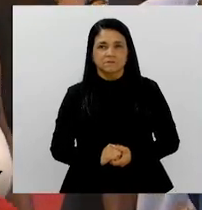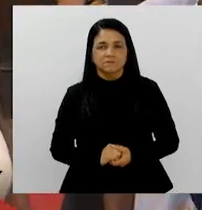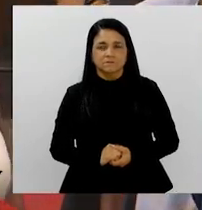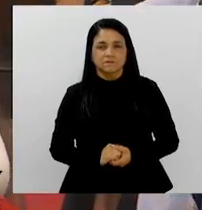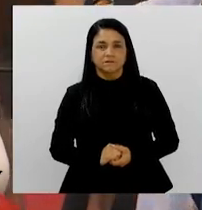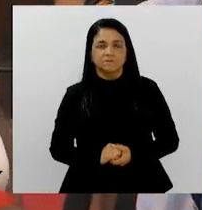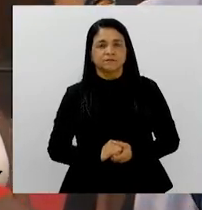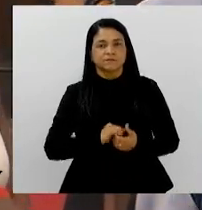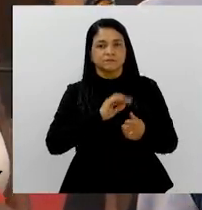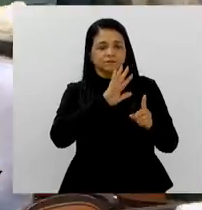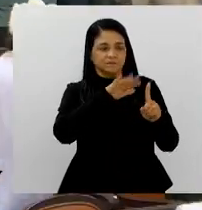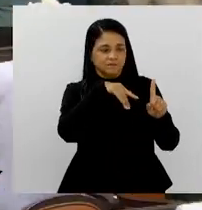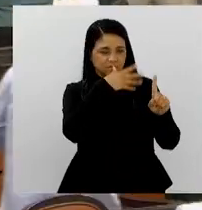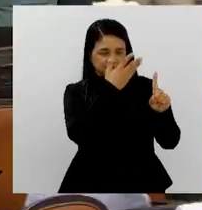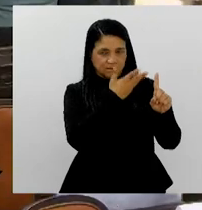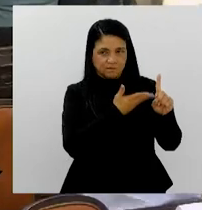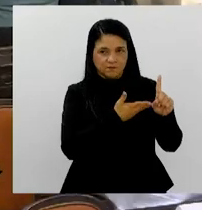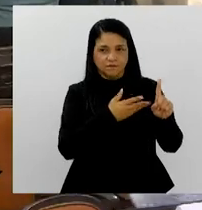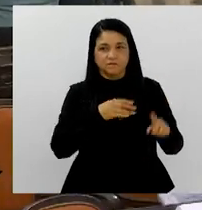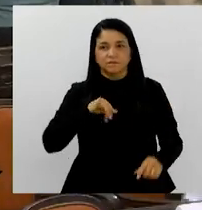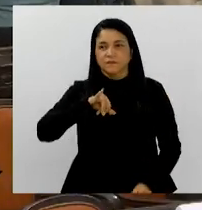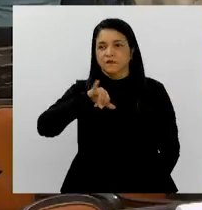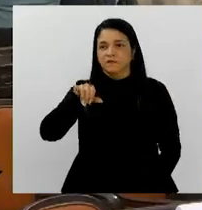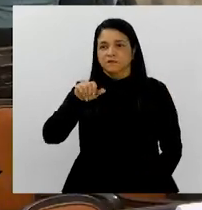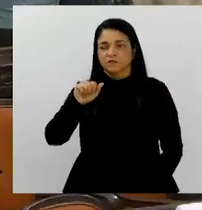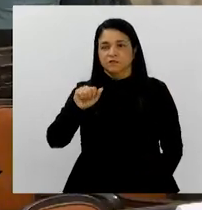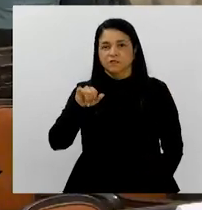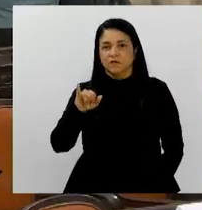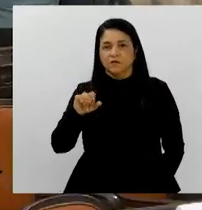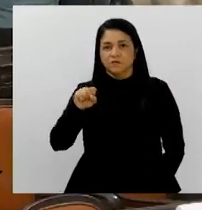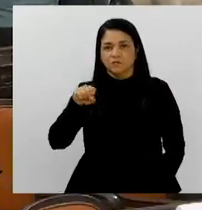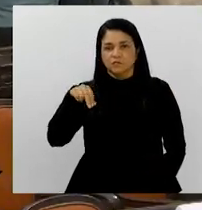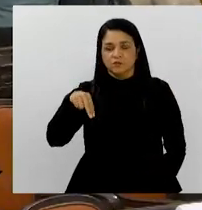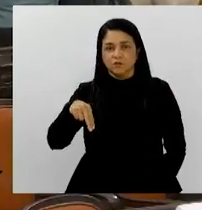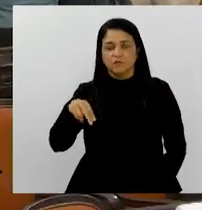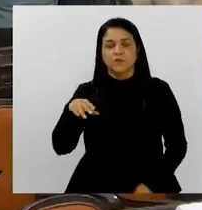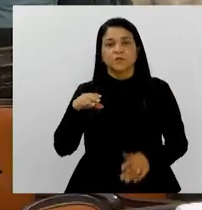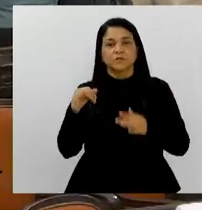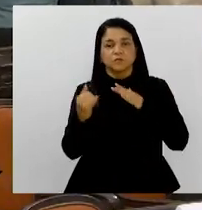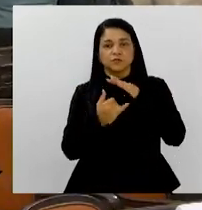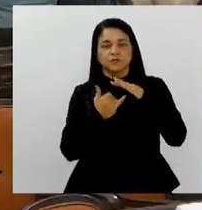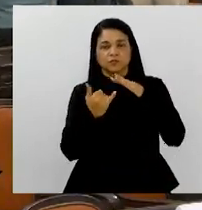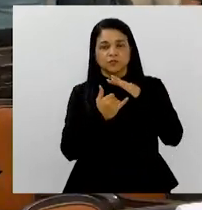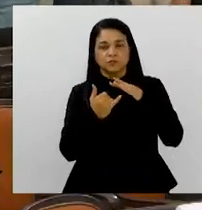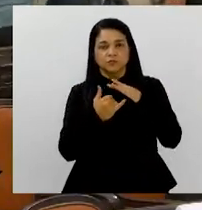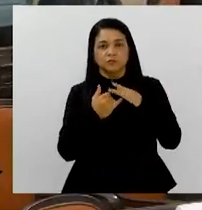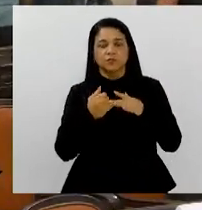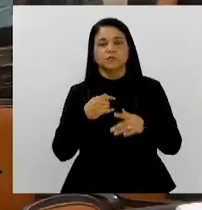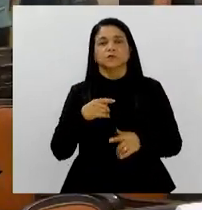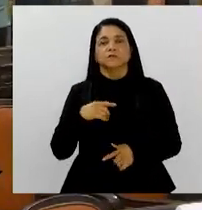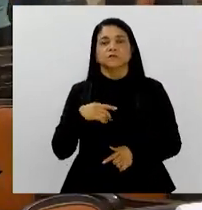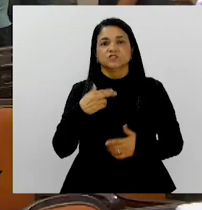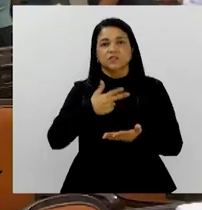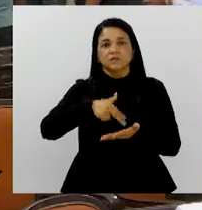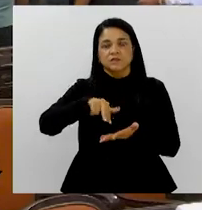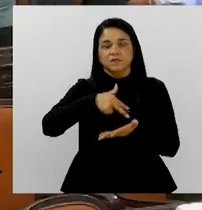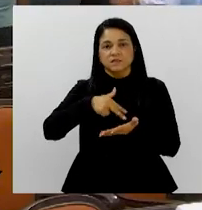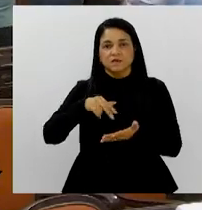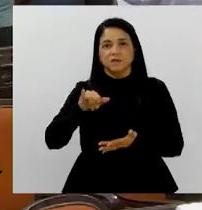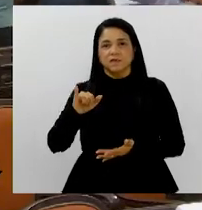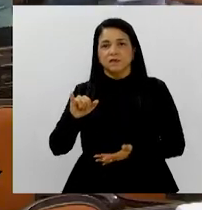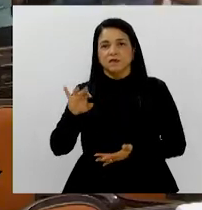Próximo agraciado, Jailson Trevisani, Instituto de Dança Itaguaí, Ponto de Cultura